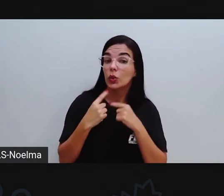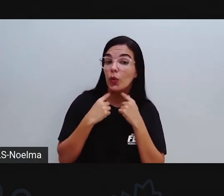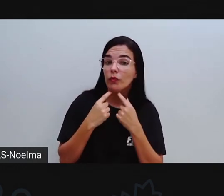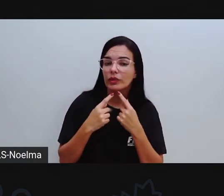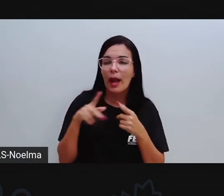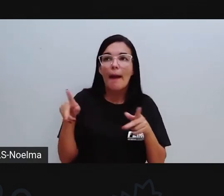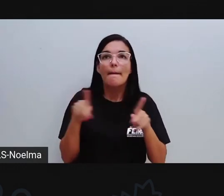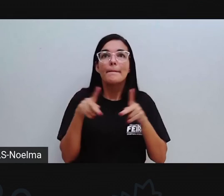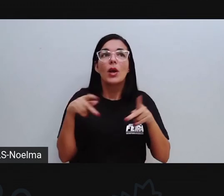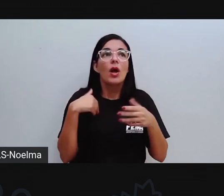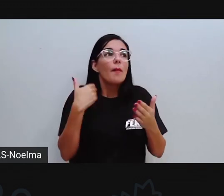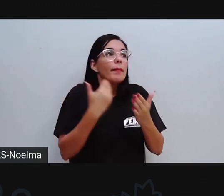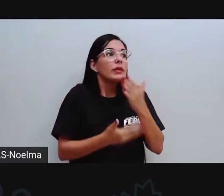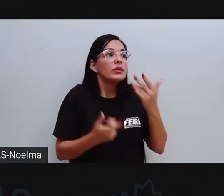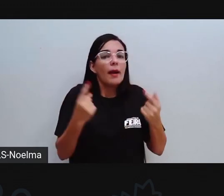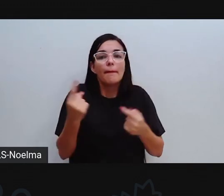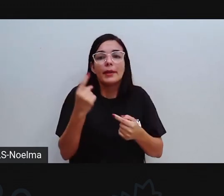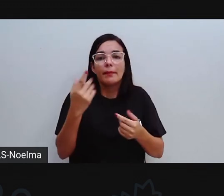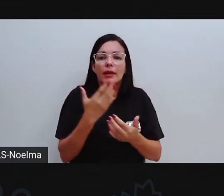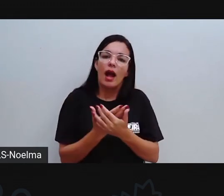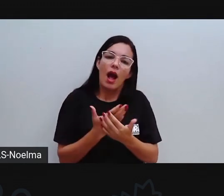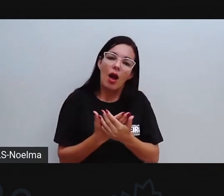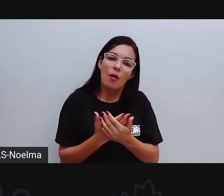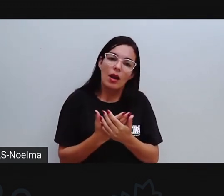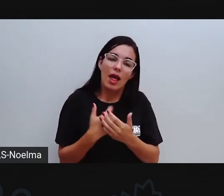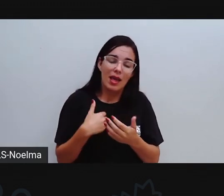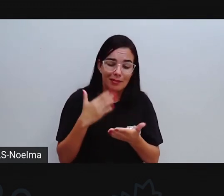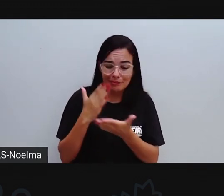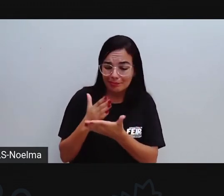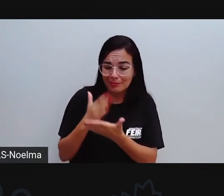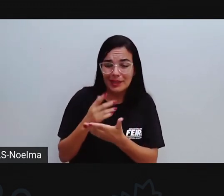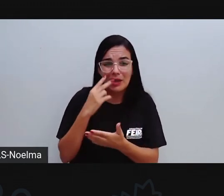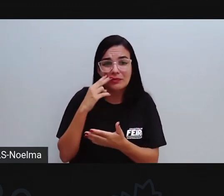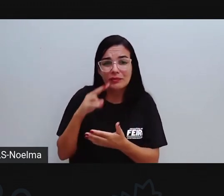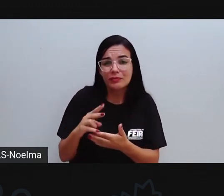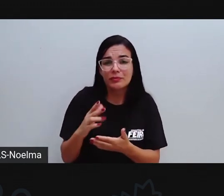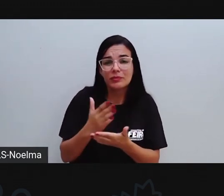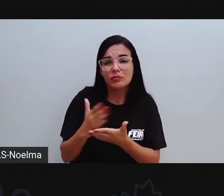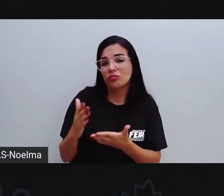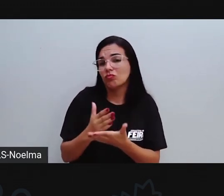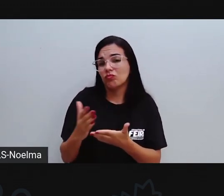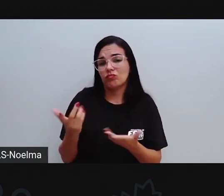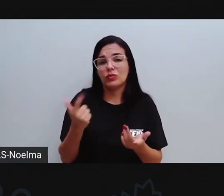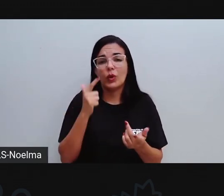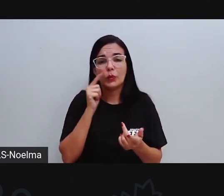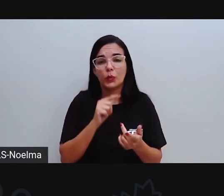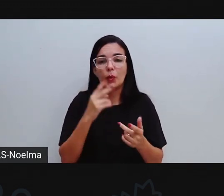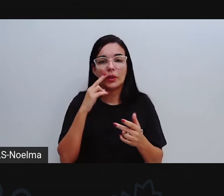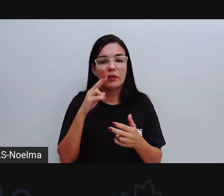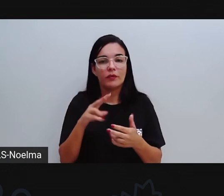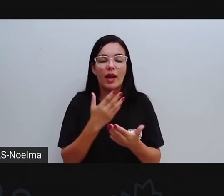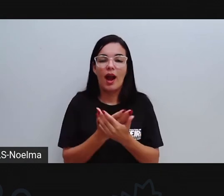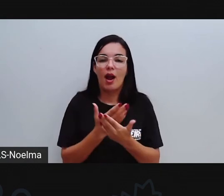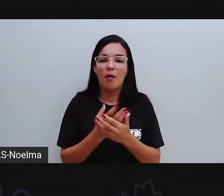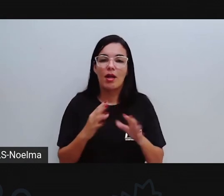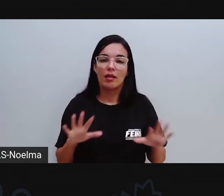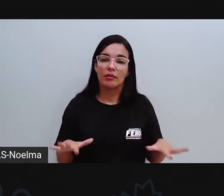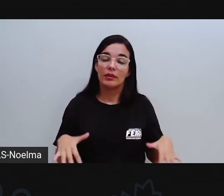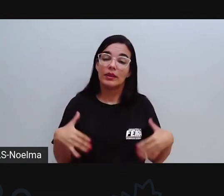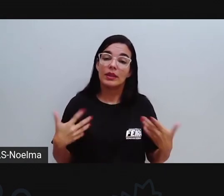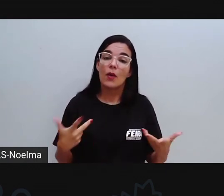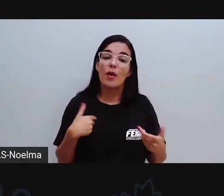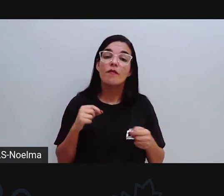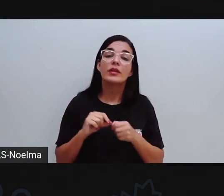Pró, perdi a primeira aula. Pró, peguei pela metade essa aula, não consegui assistir toda a aula. E agora, o que,